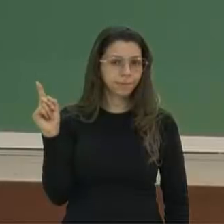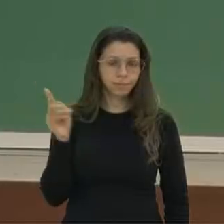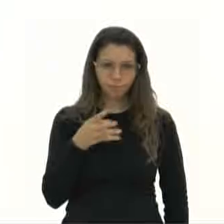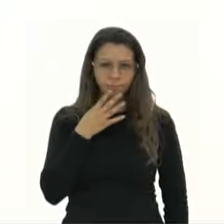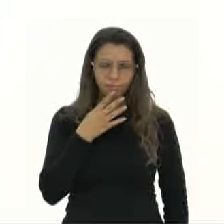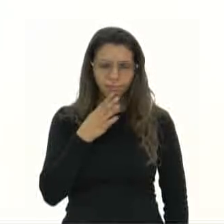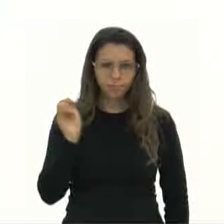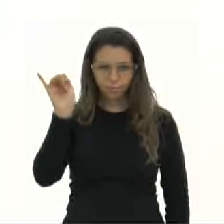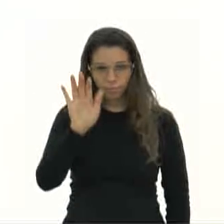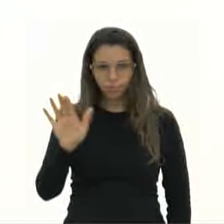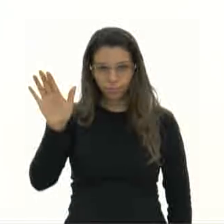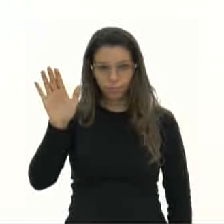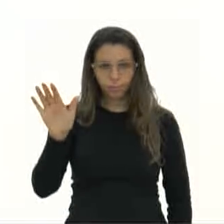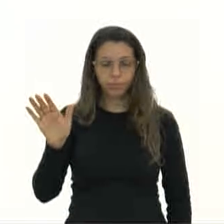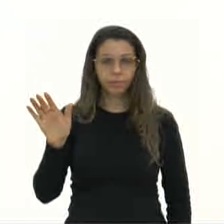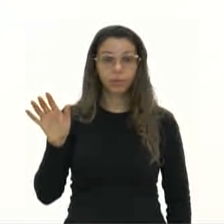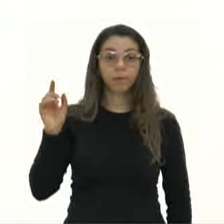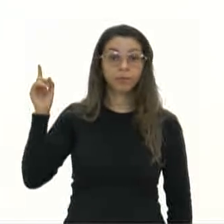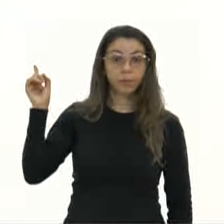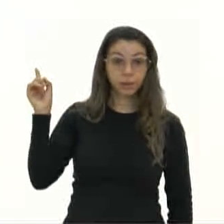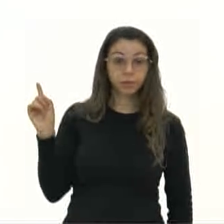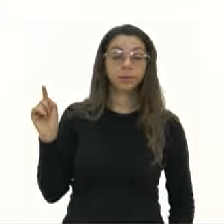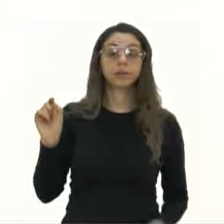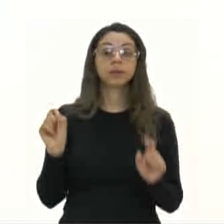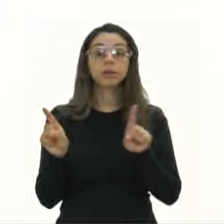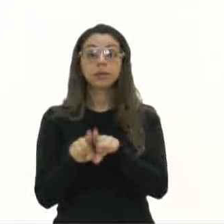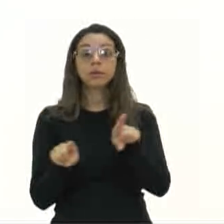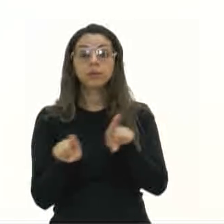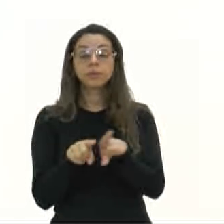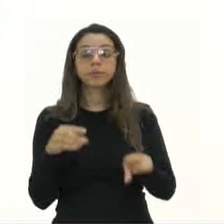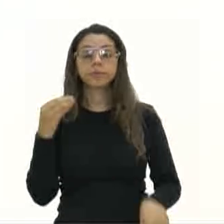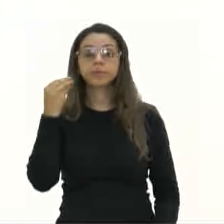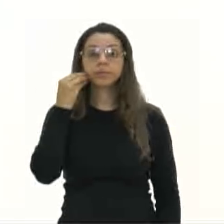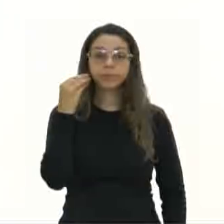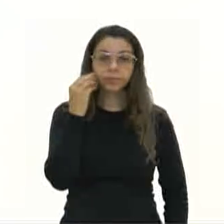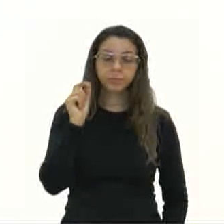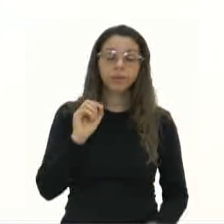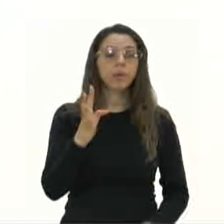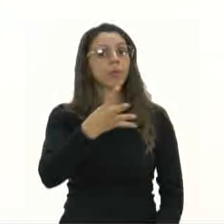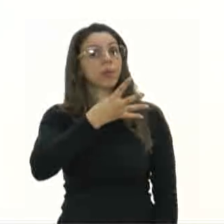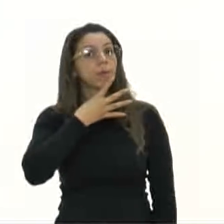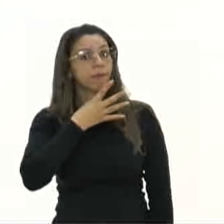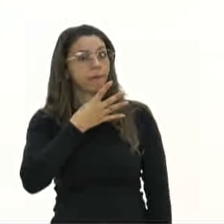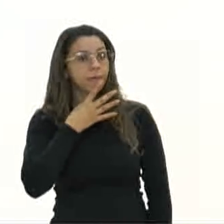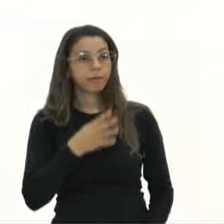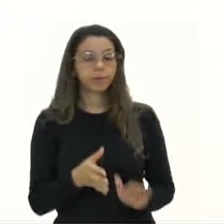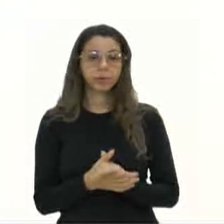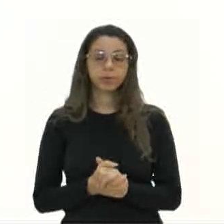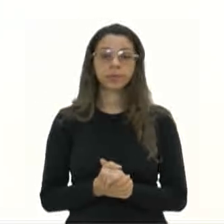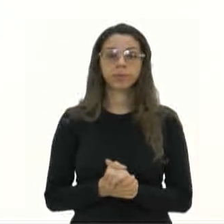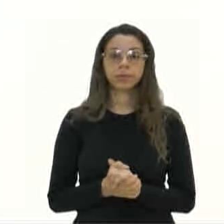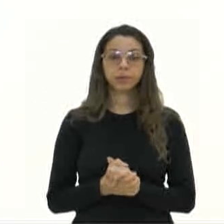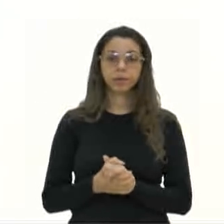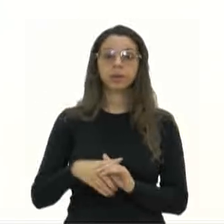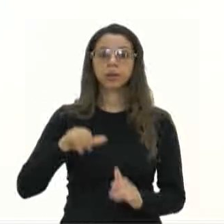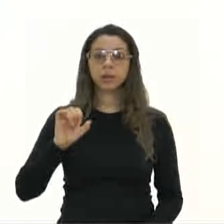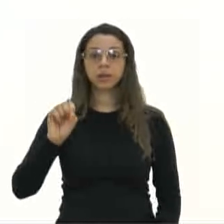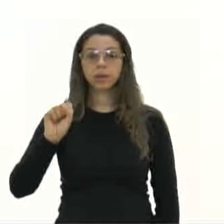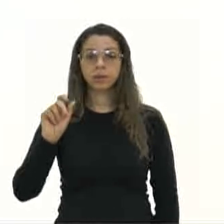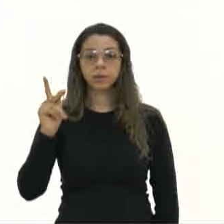lugar? Essas imagens também são um teste bastante conhecido. Ishihara, teste de